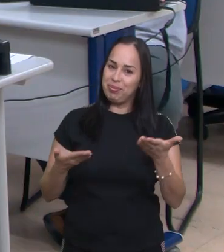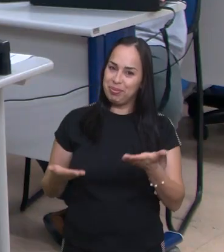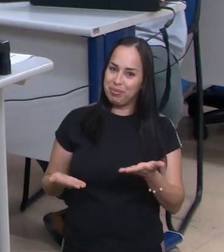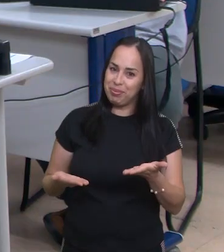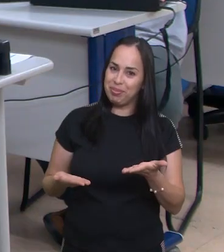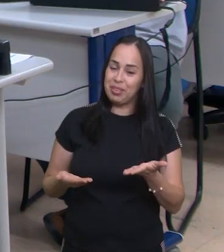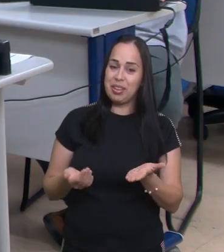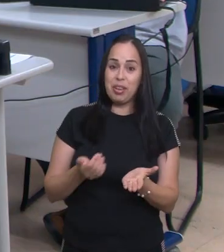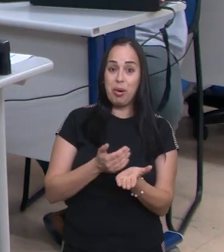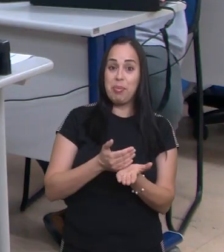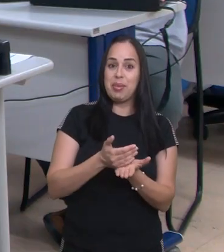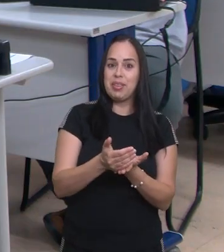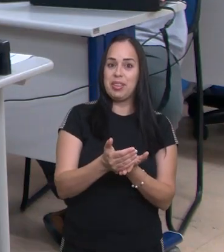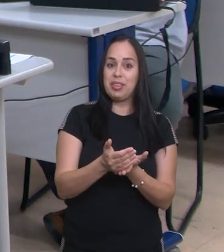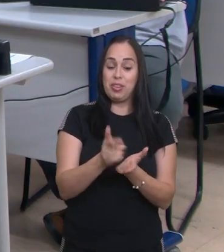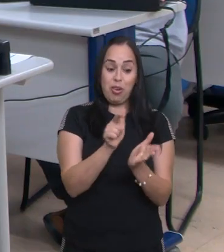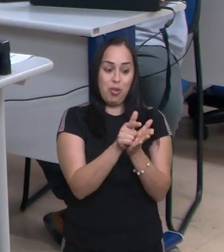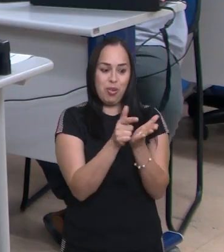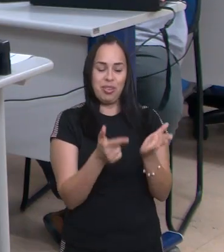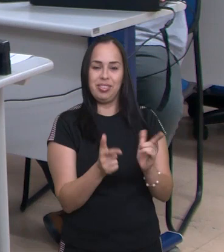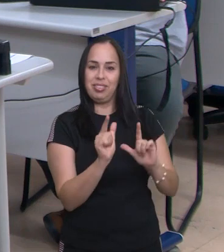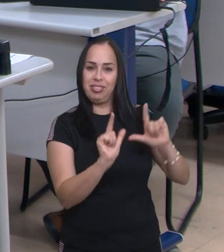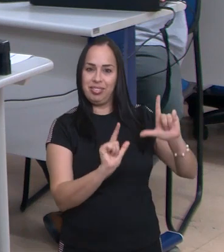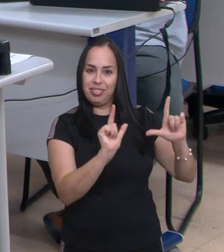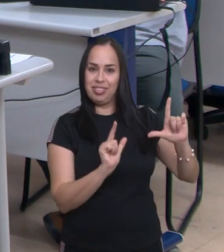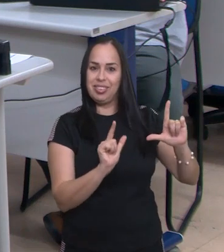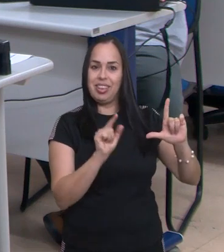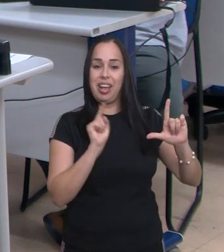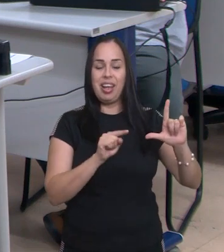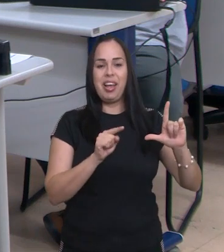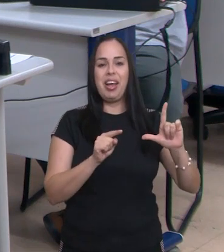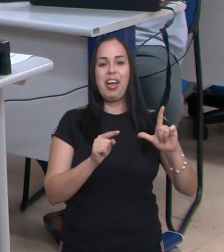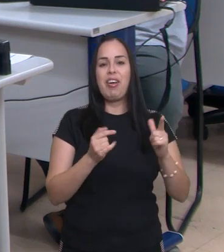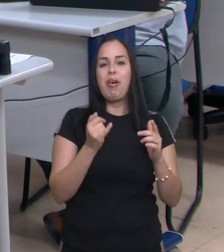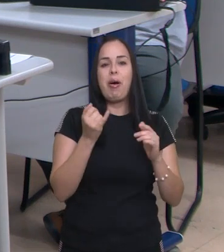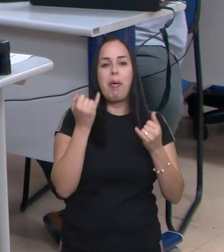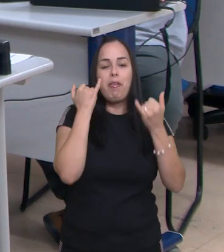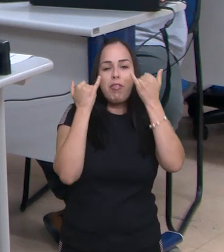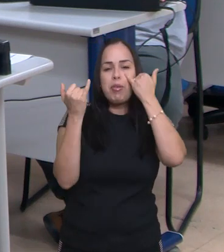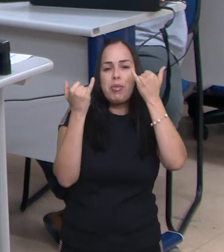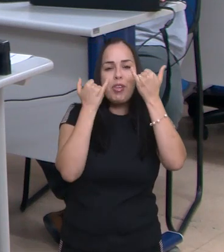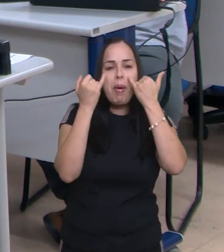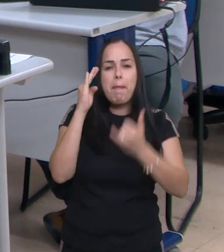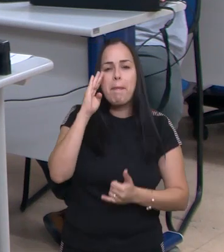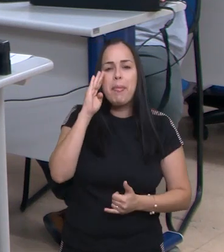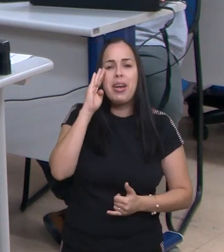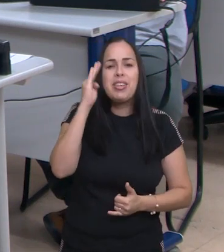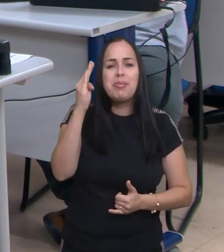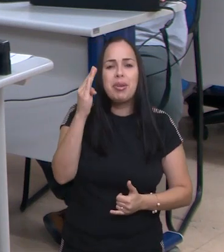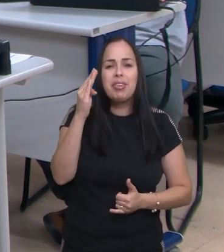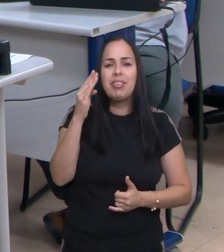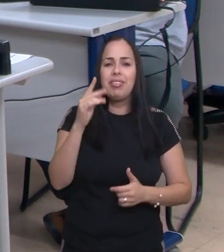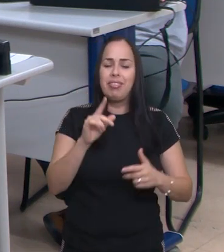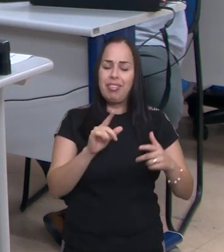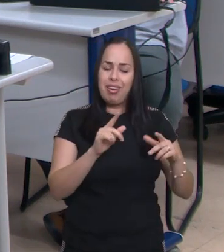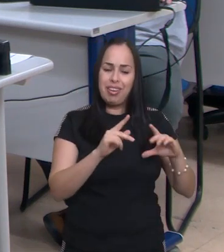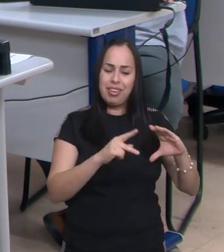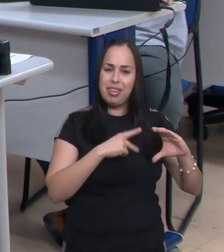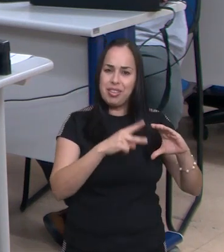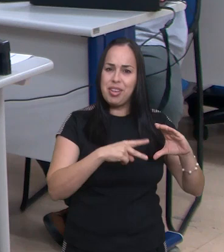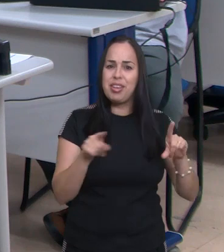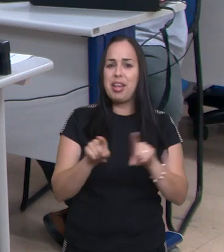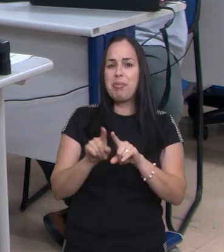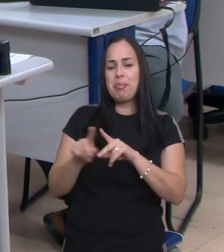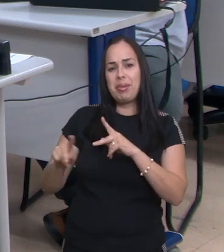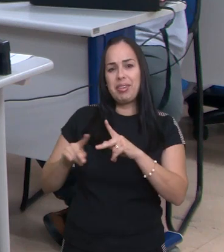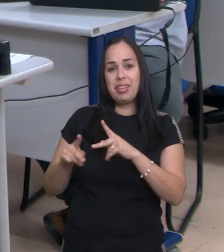E seja muito bem-vindo, está no ar o Boletim Legislativo, o nosso telejornal com as principais notícias que marcaram a Câmara e a nossa